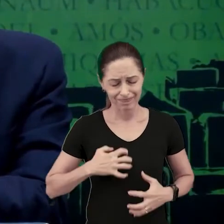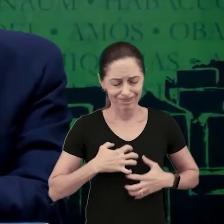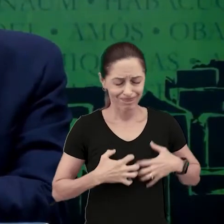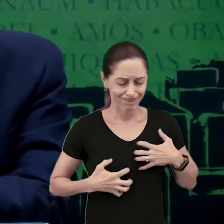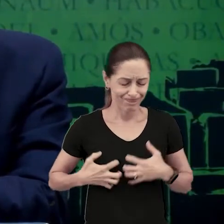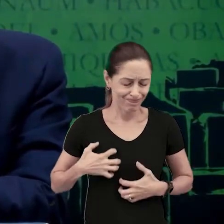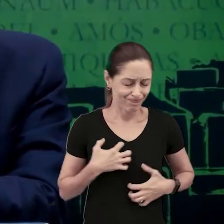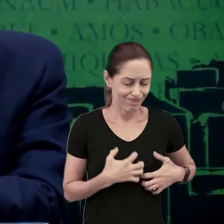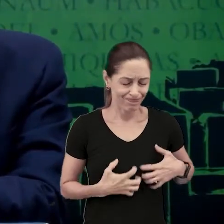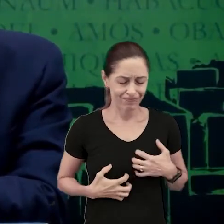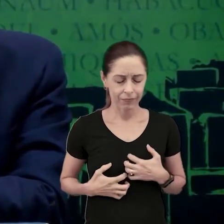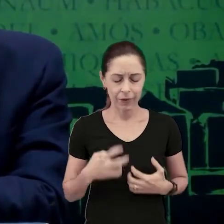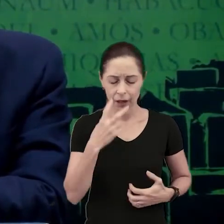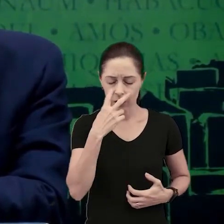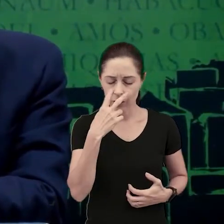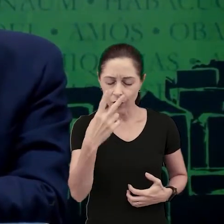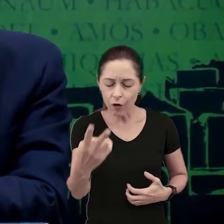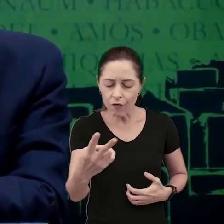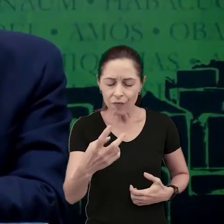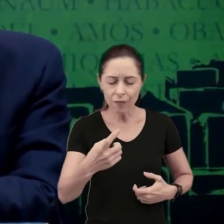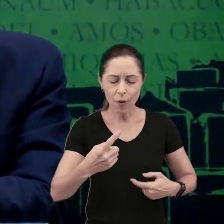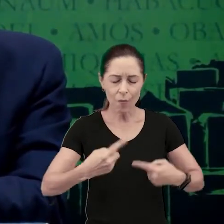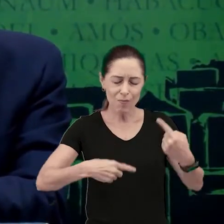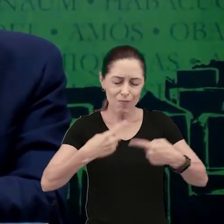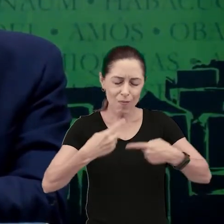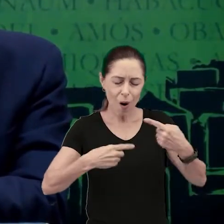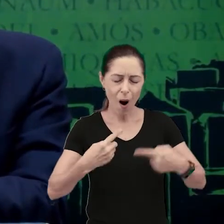Quando olhamos o cenário político,